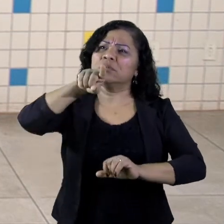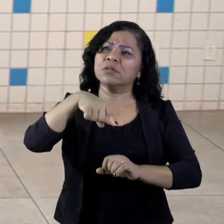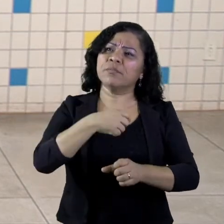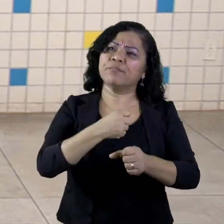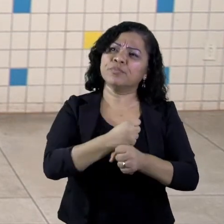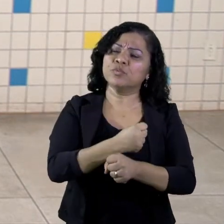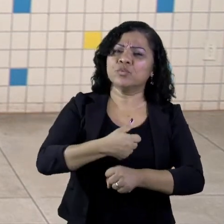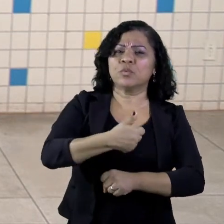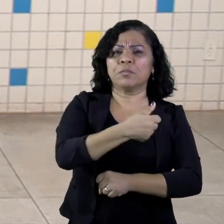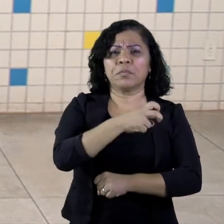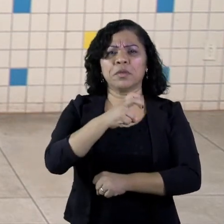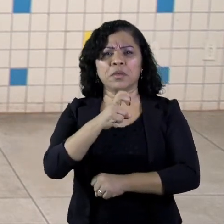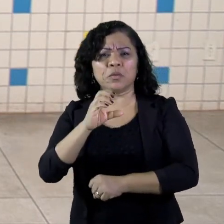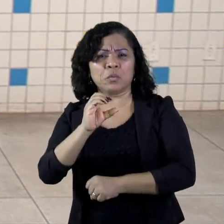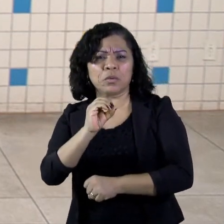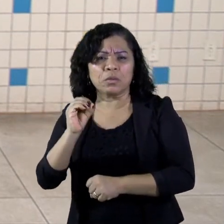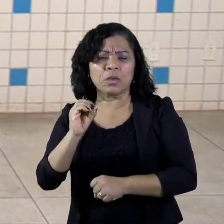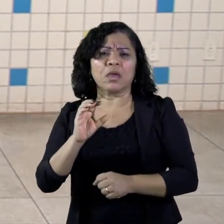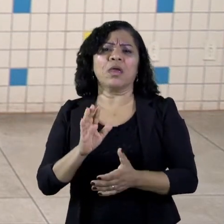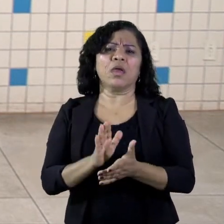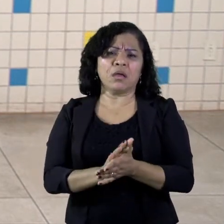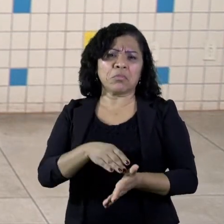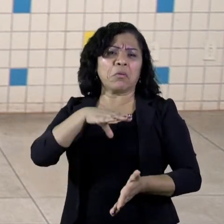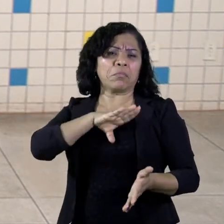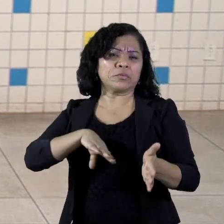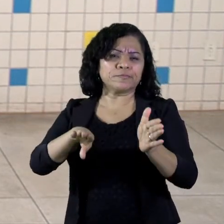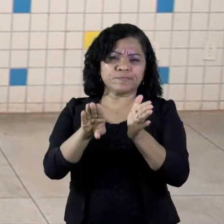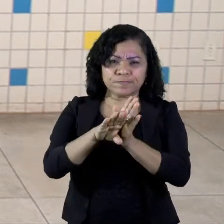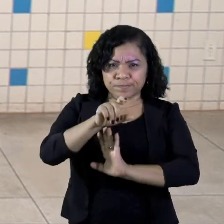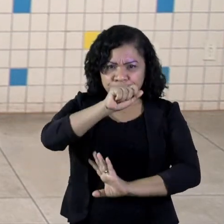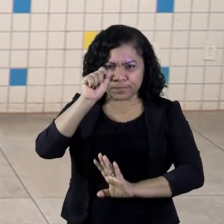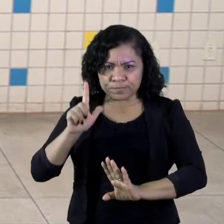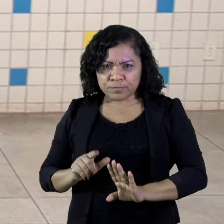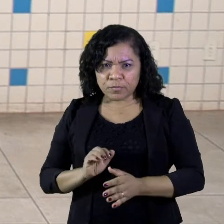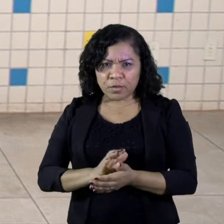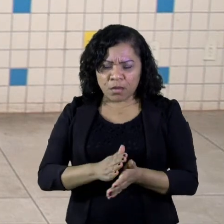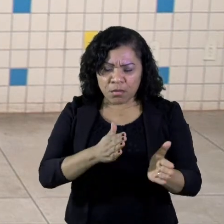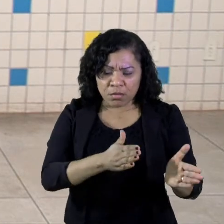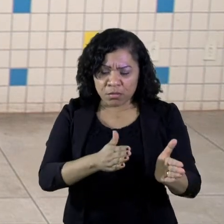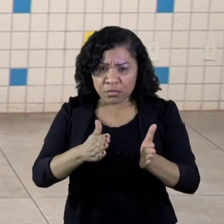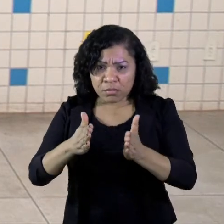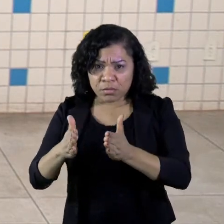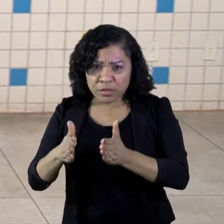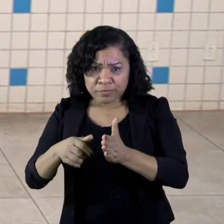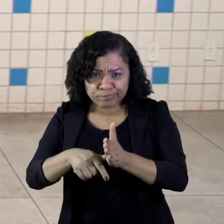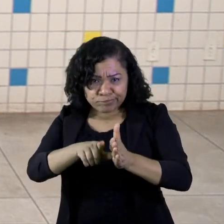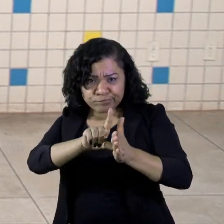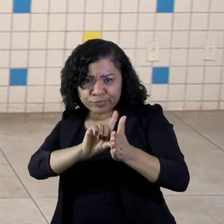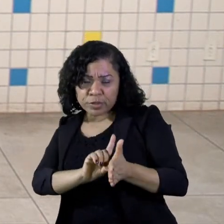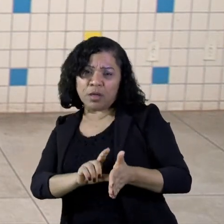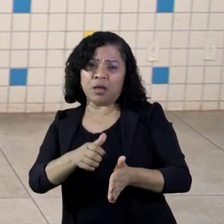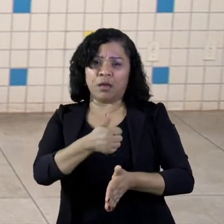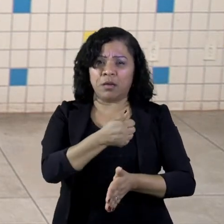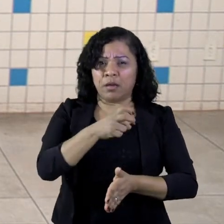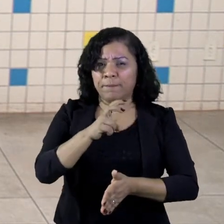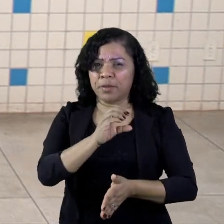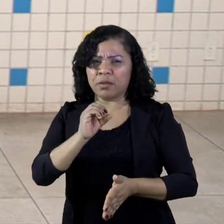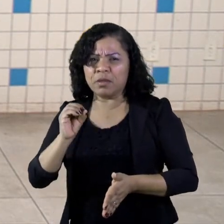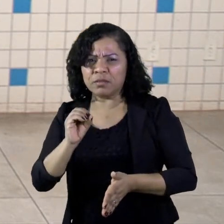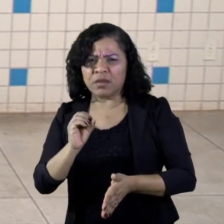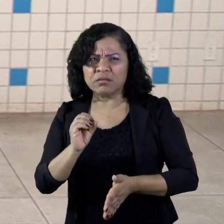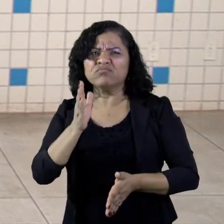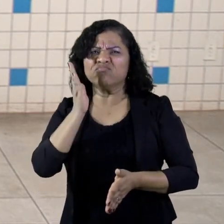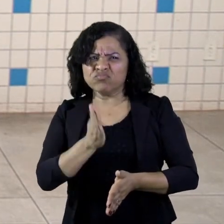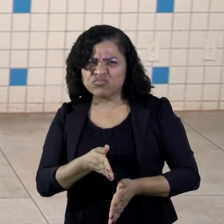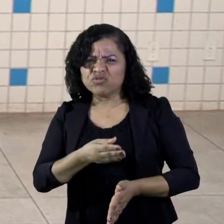1500, que os portugueses chegaram à África, mas nesse período anterior a 1500, será que existia escravidão na